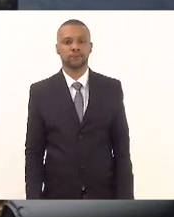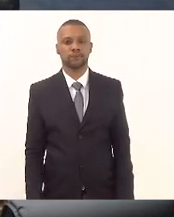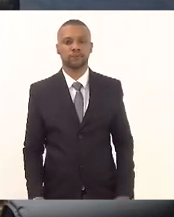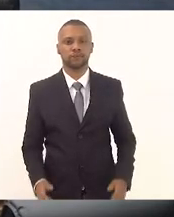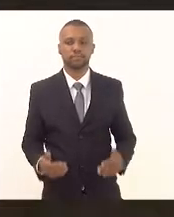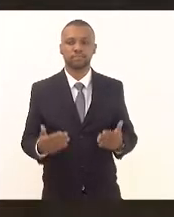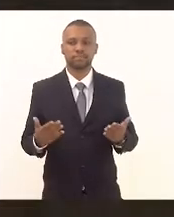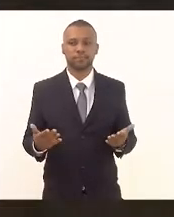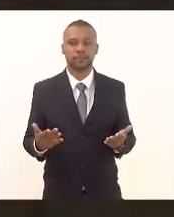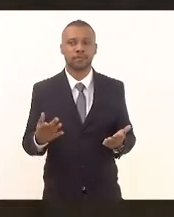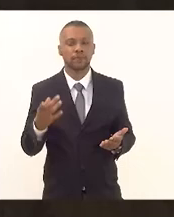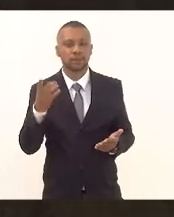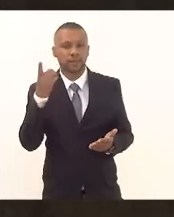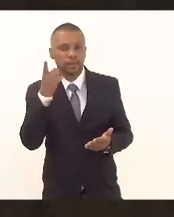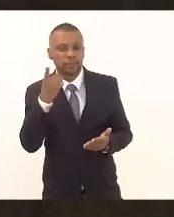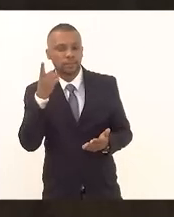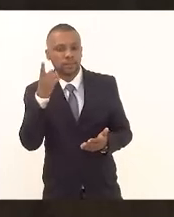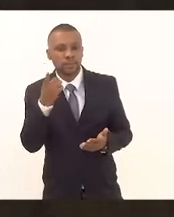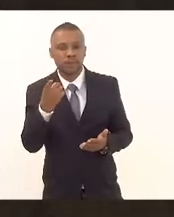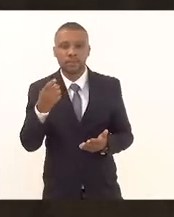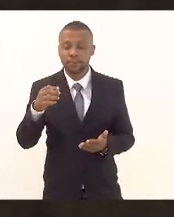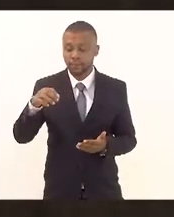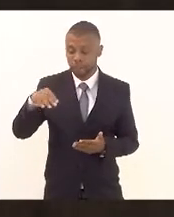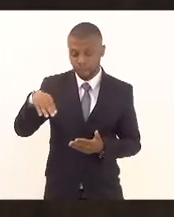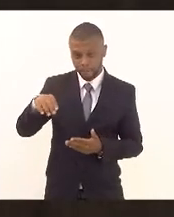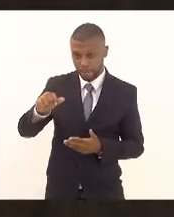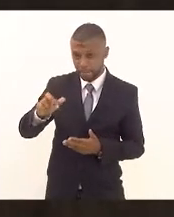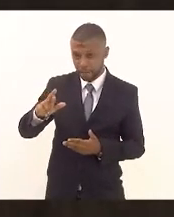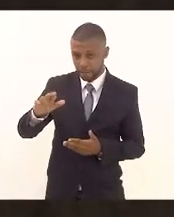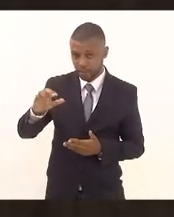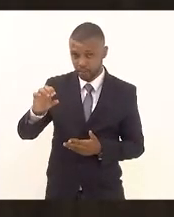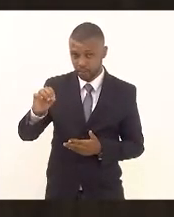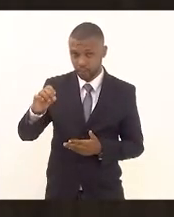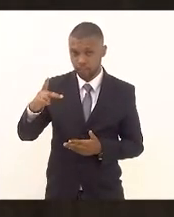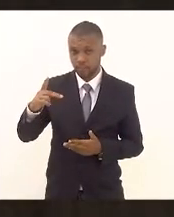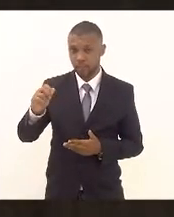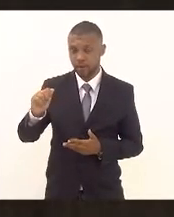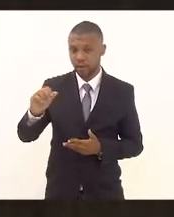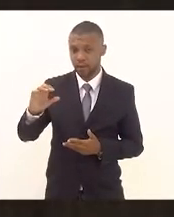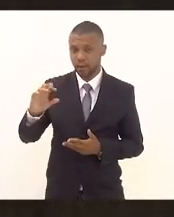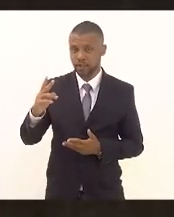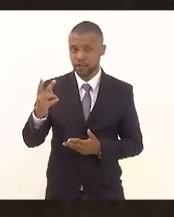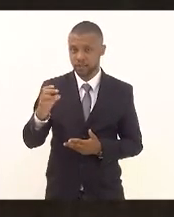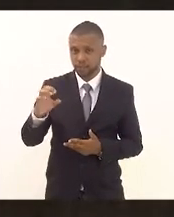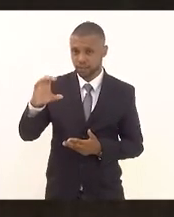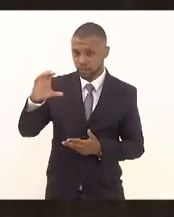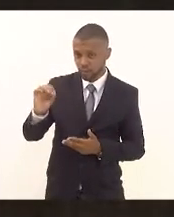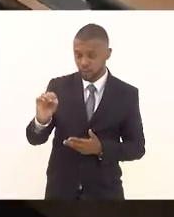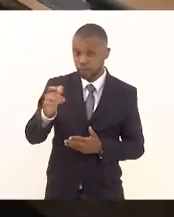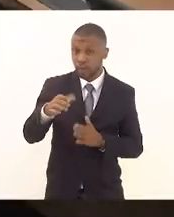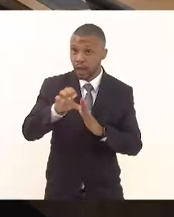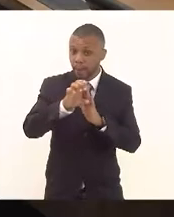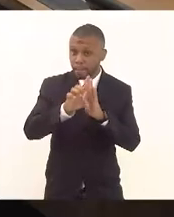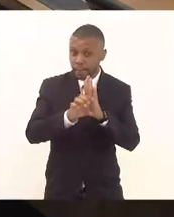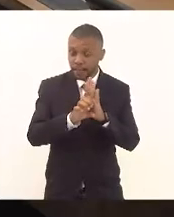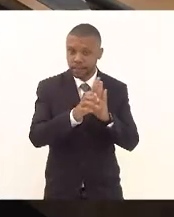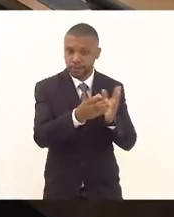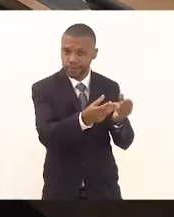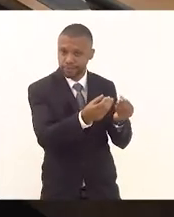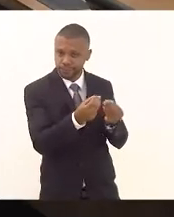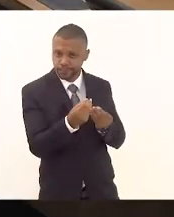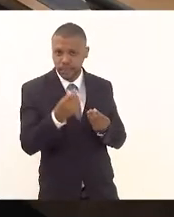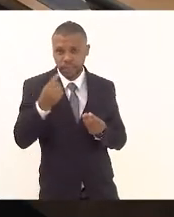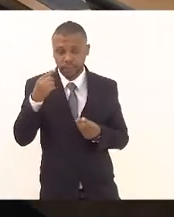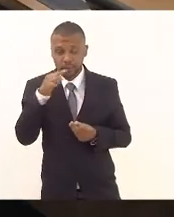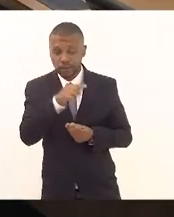Deputado Márcio Pacheco, a emenda da deputada Renata Souza, que